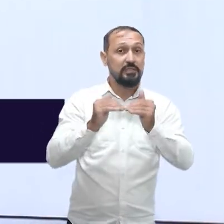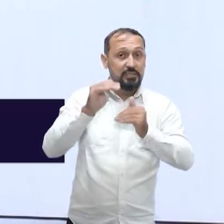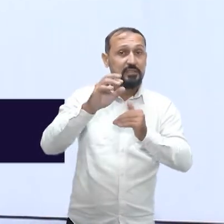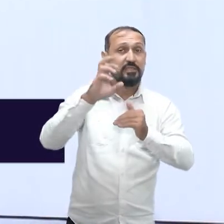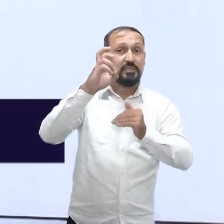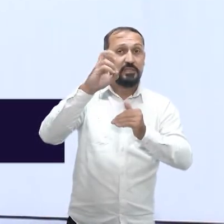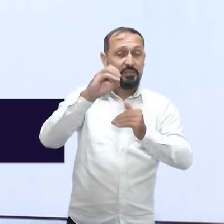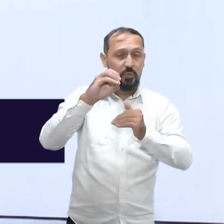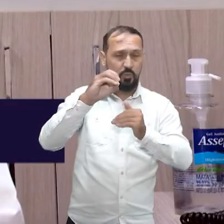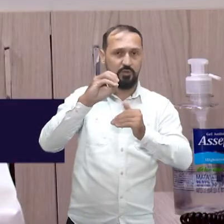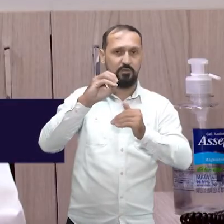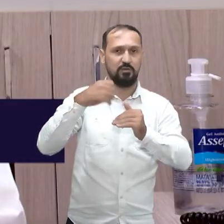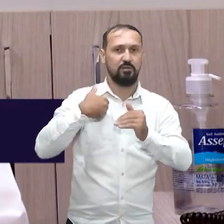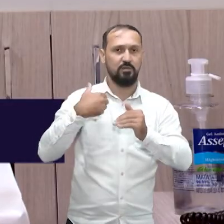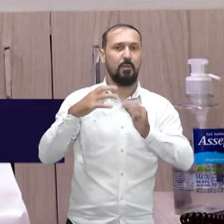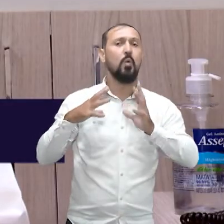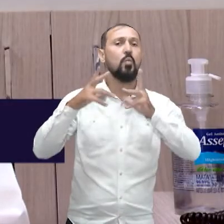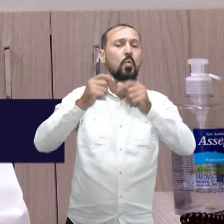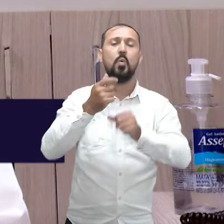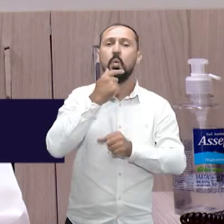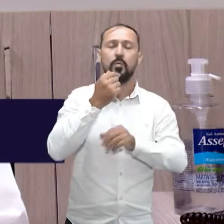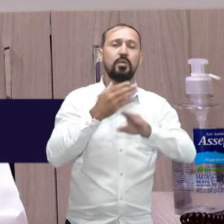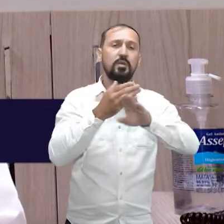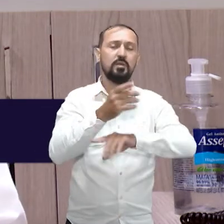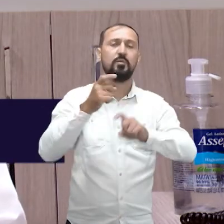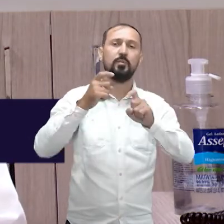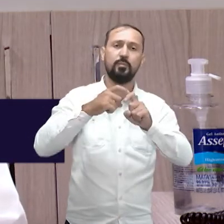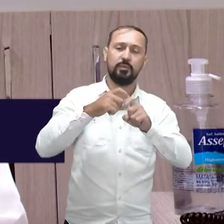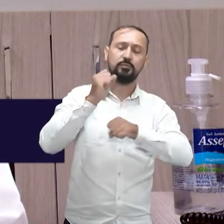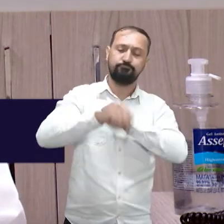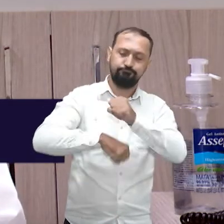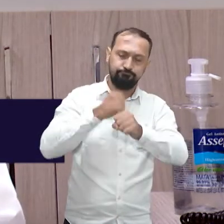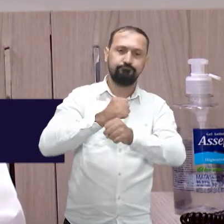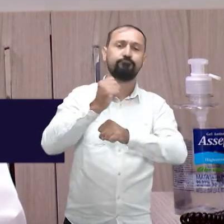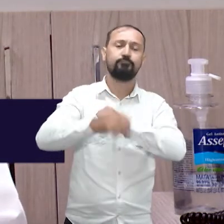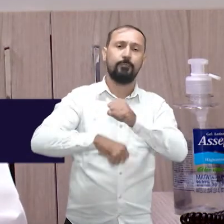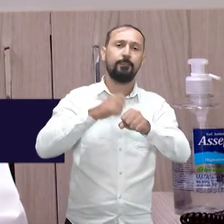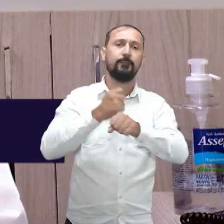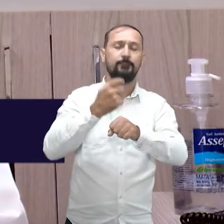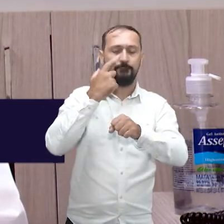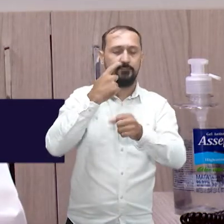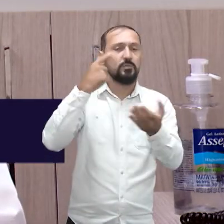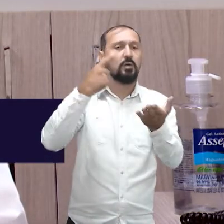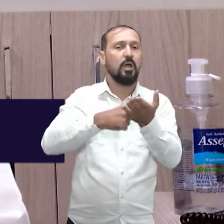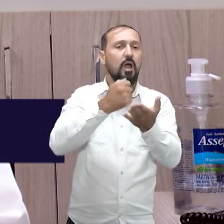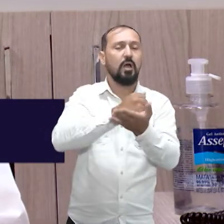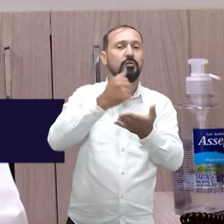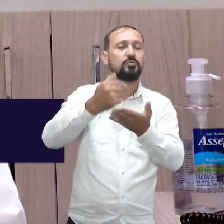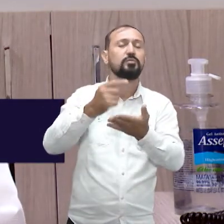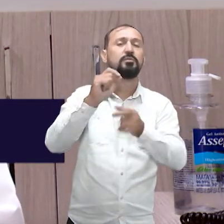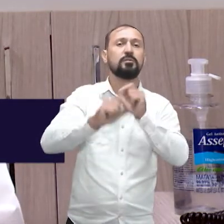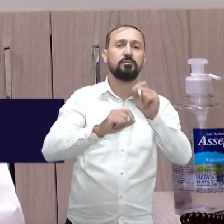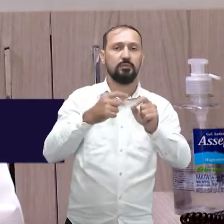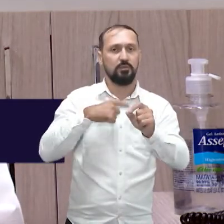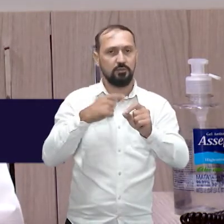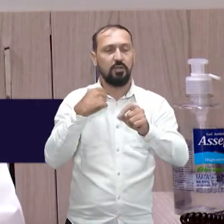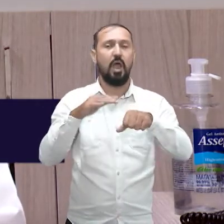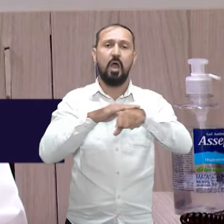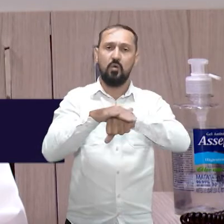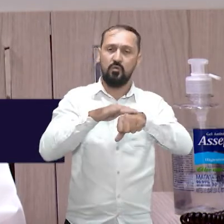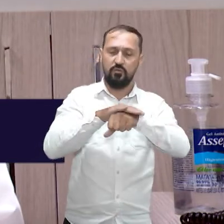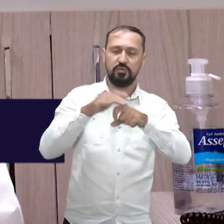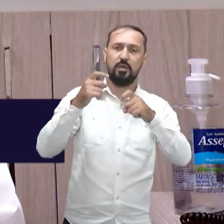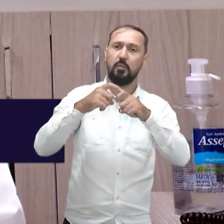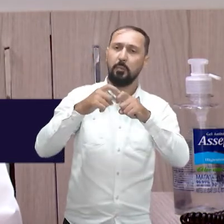desenvolver o câncer de próstata. E a partir dos 50 anos para todos os homens. Procurar um médico anualmente para que seja feita a